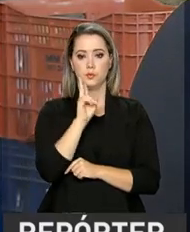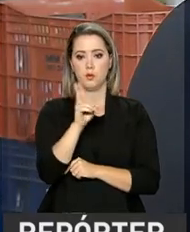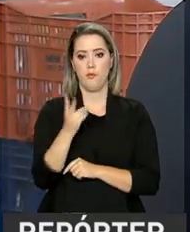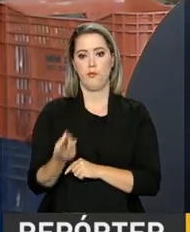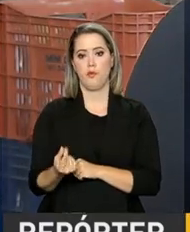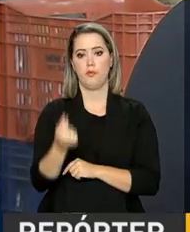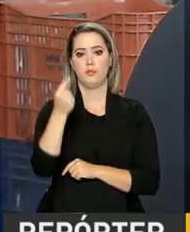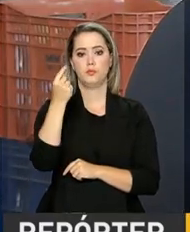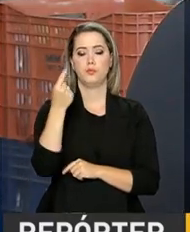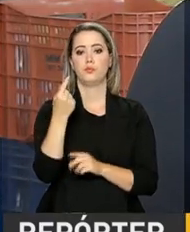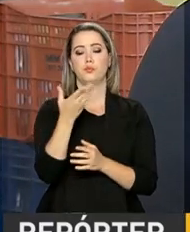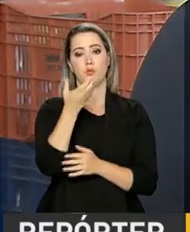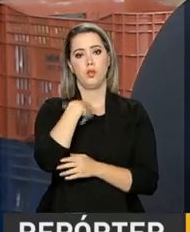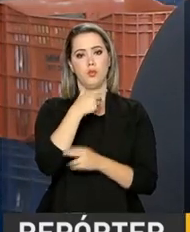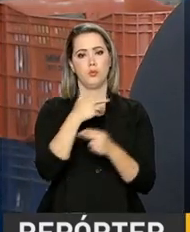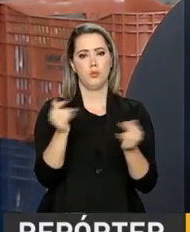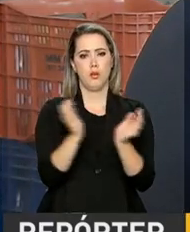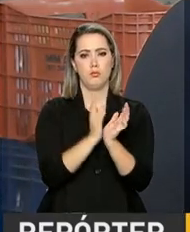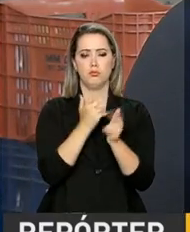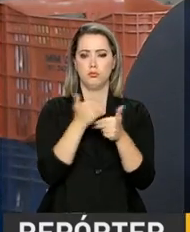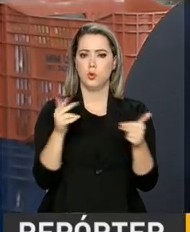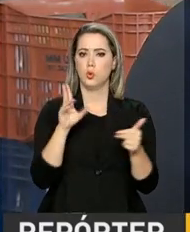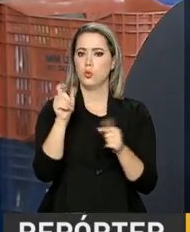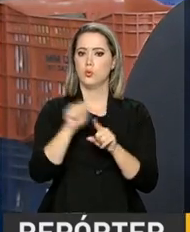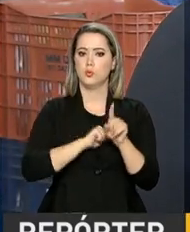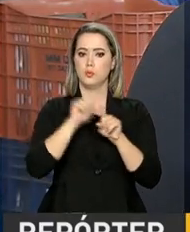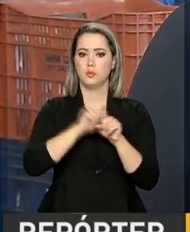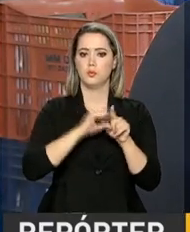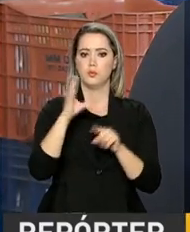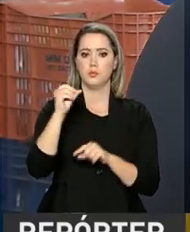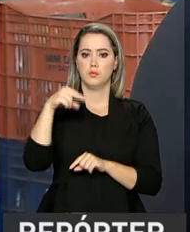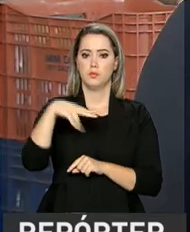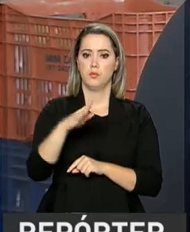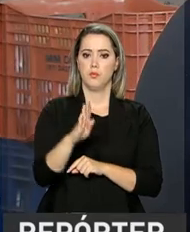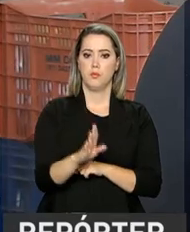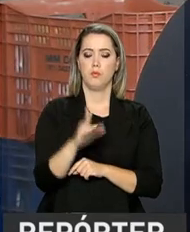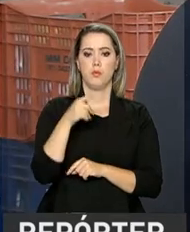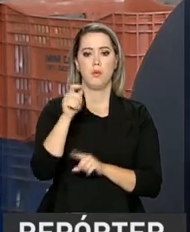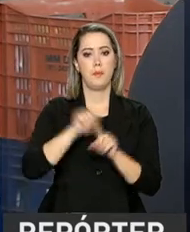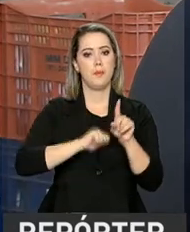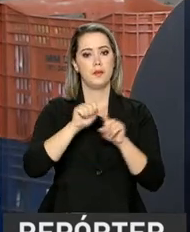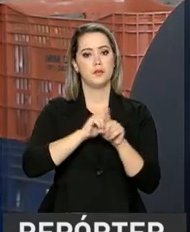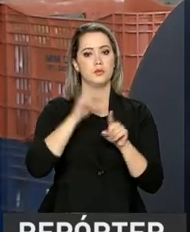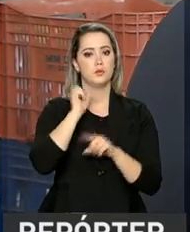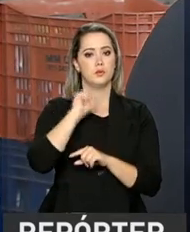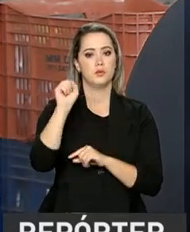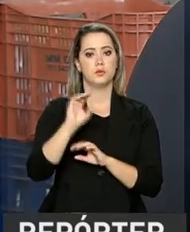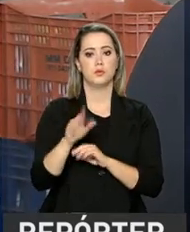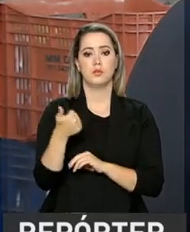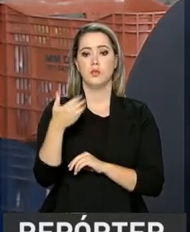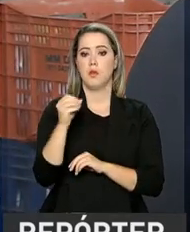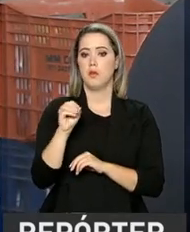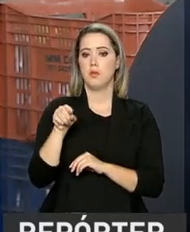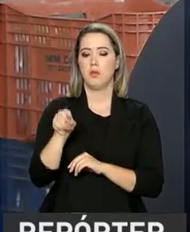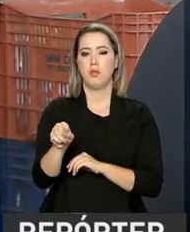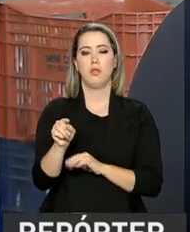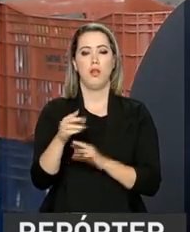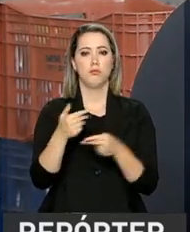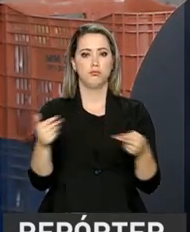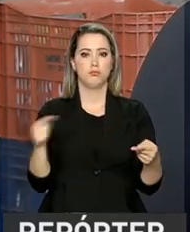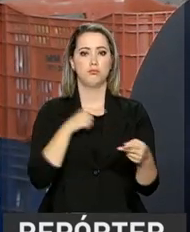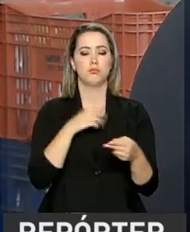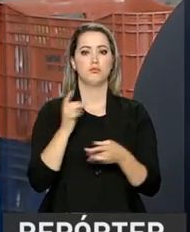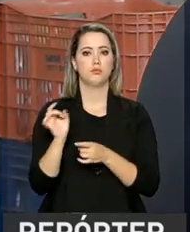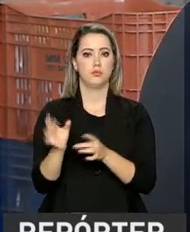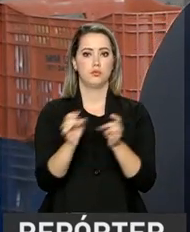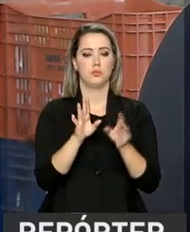preços de frutas e hortaliças é feito mensalmente pela Conab. No mês de abril, pelo menos 10 produtos